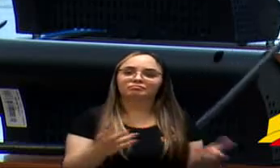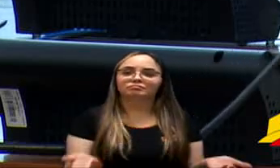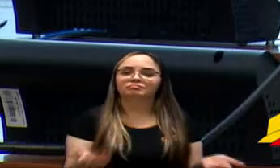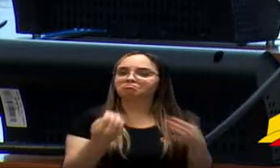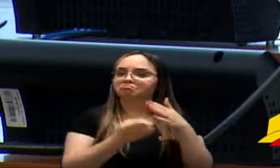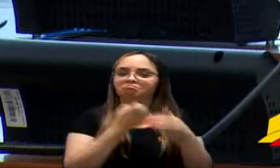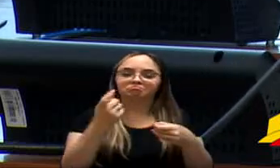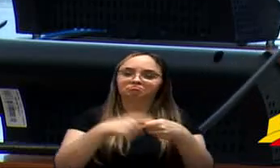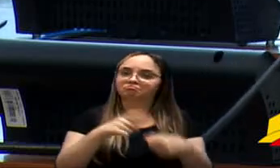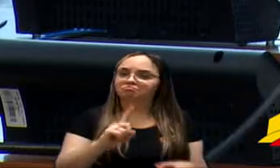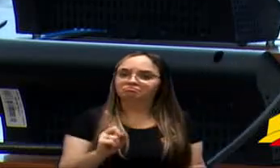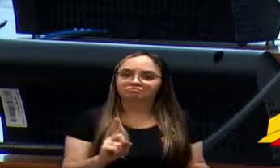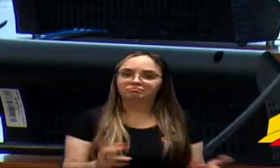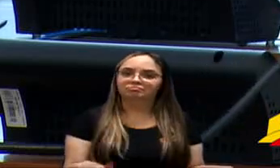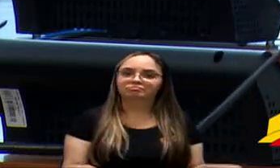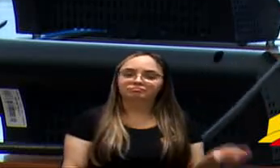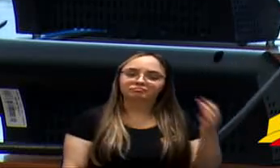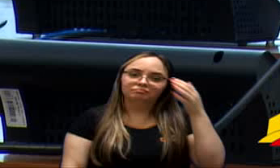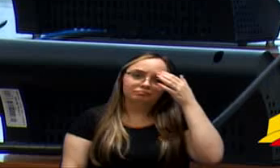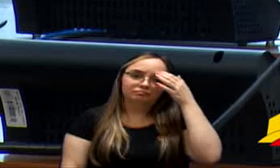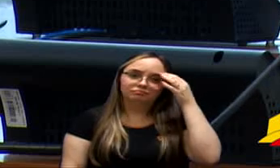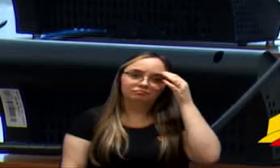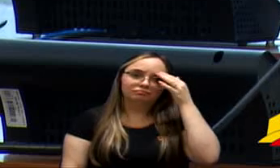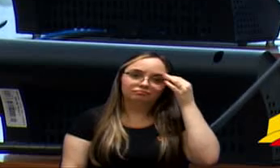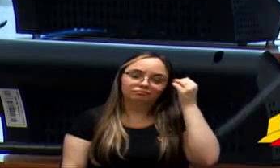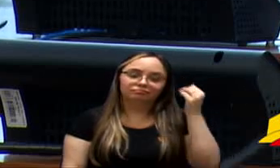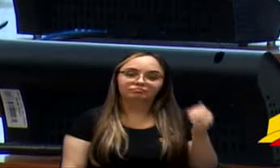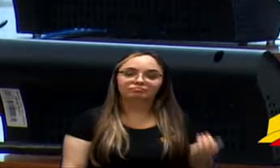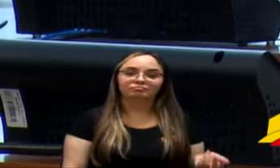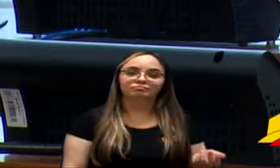empresa empreiteira voltou lá para fazer os reparos necessários.